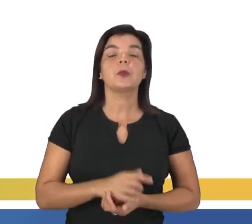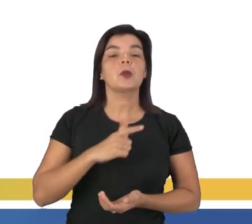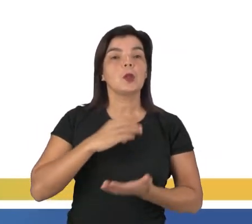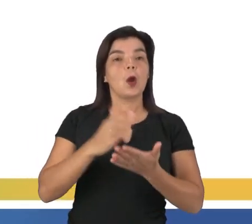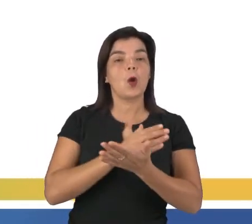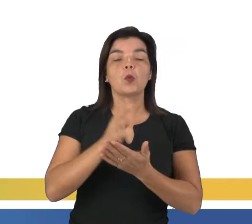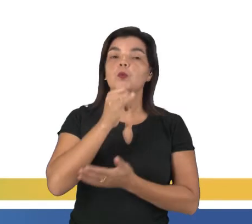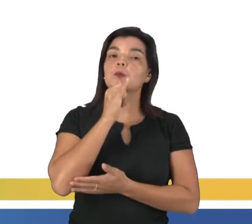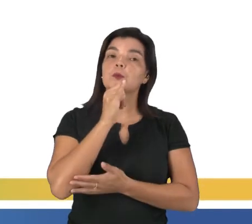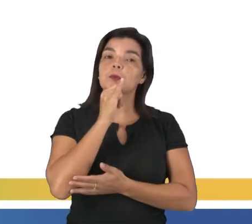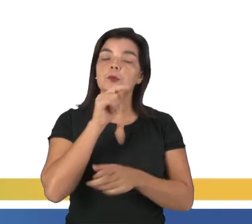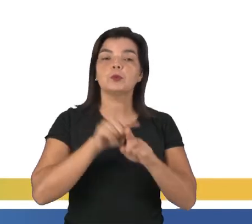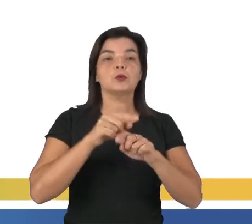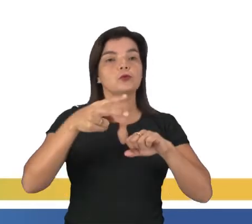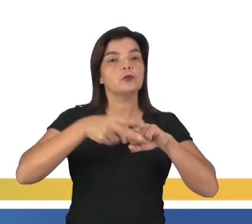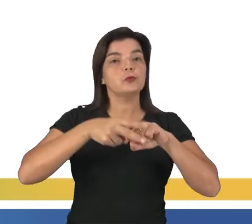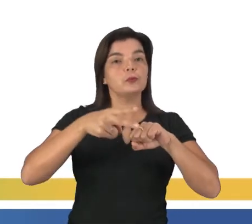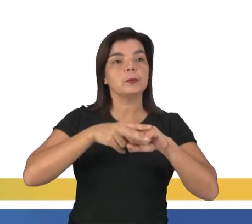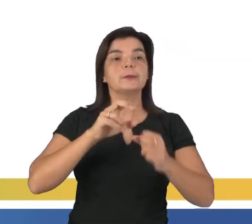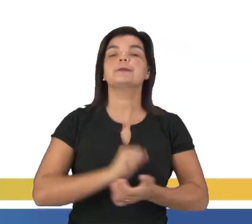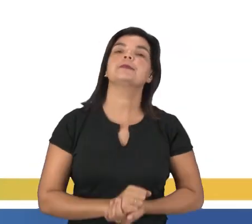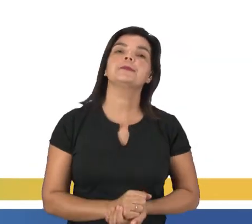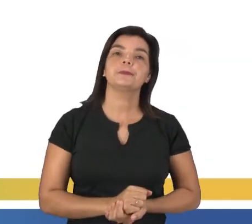tem alguns exemplos, tá? De verbos.